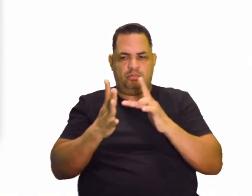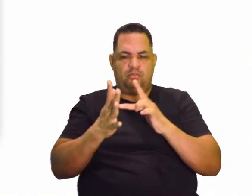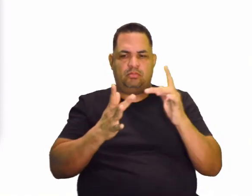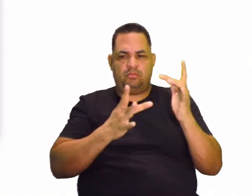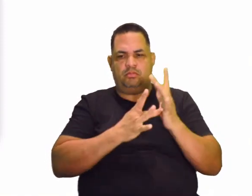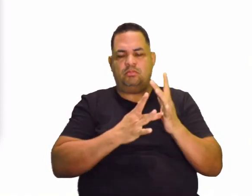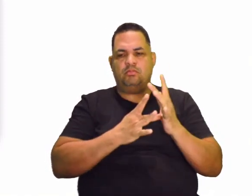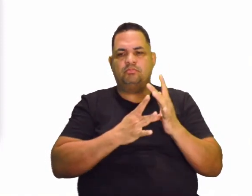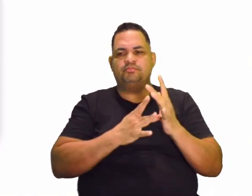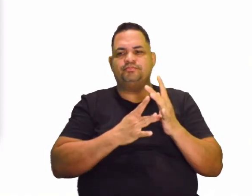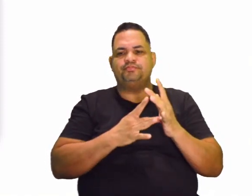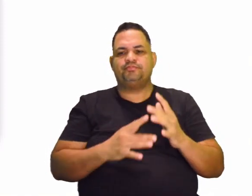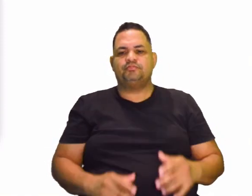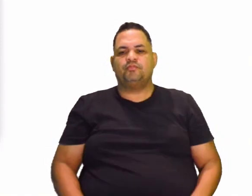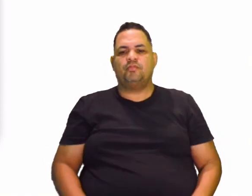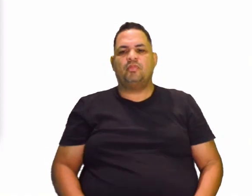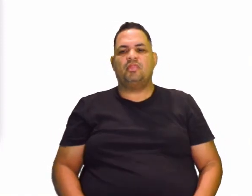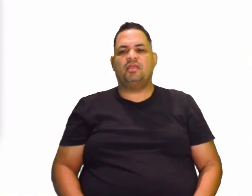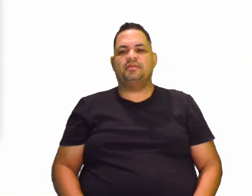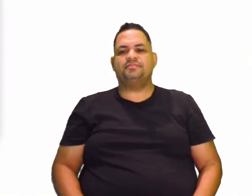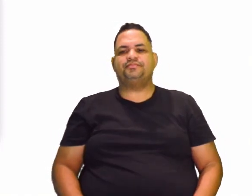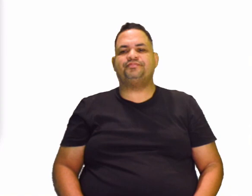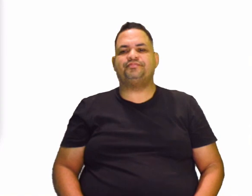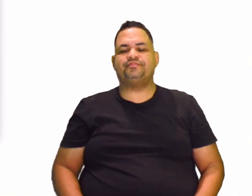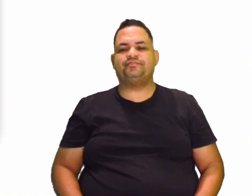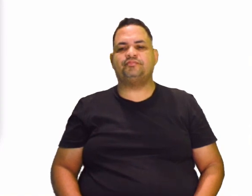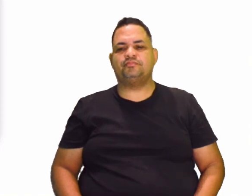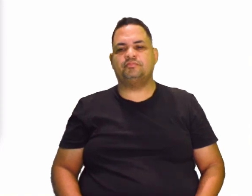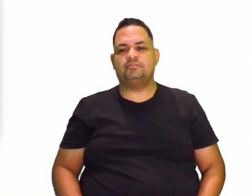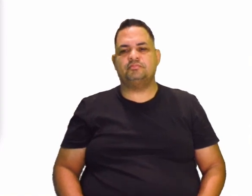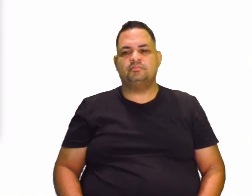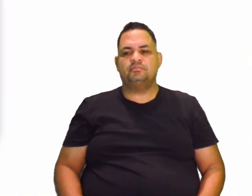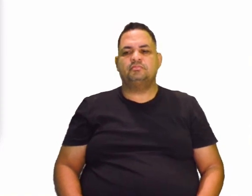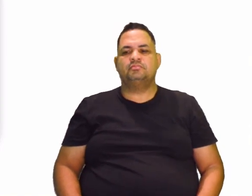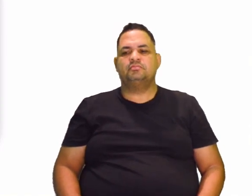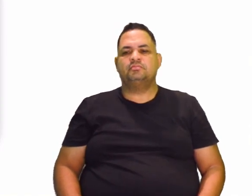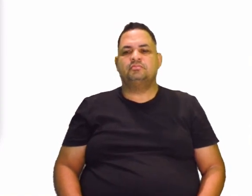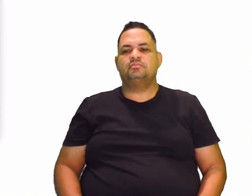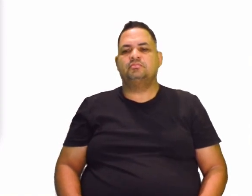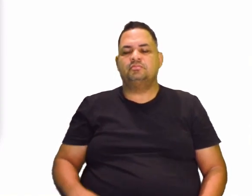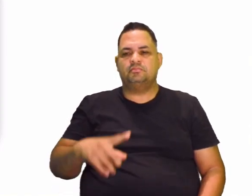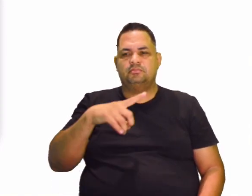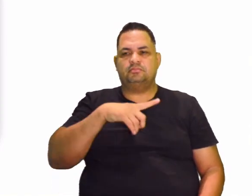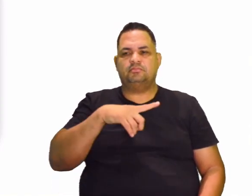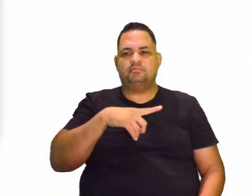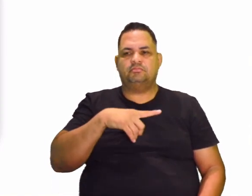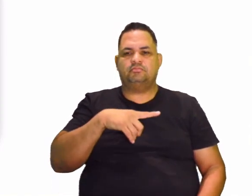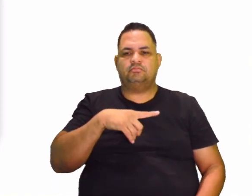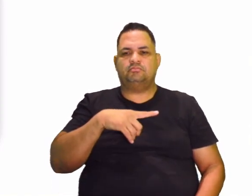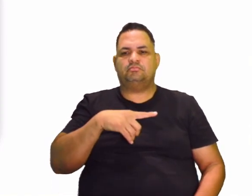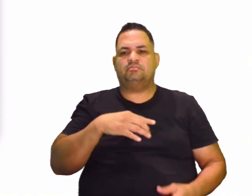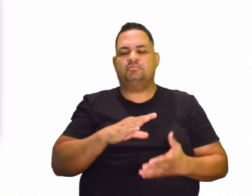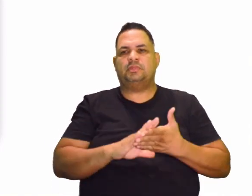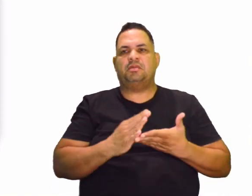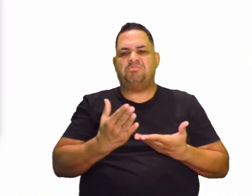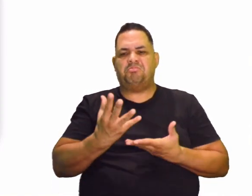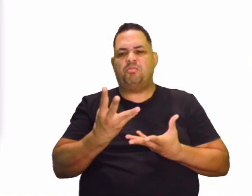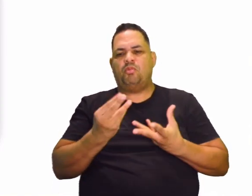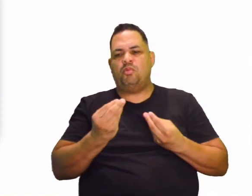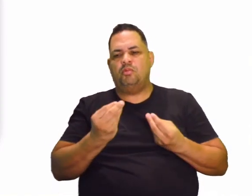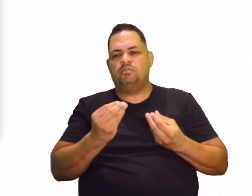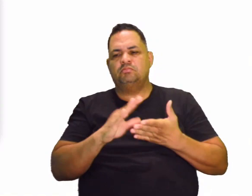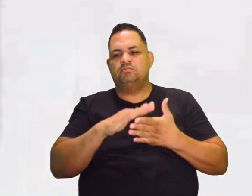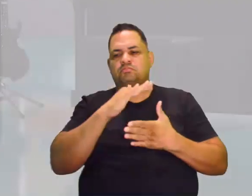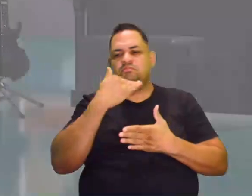Então, estudante, durou muito tempo, então com certeza houve muito mais mortes, né? Muito